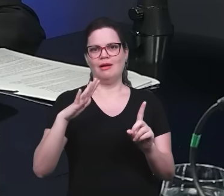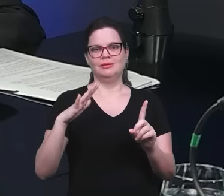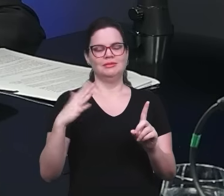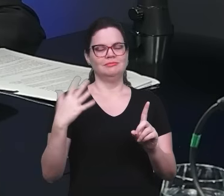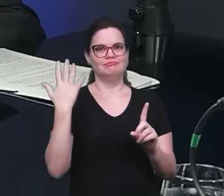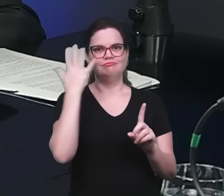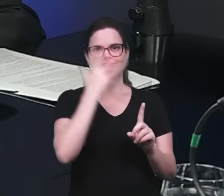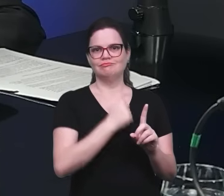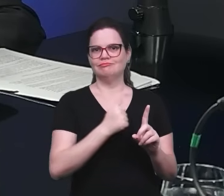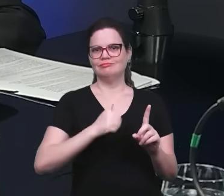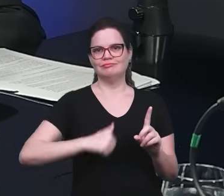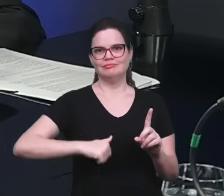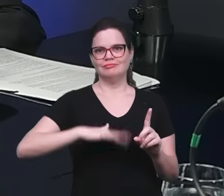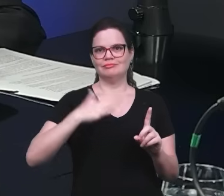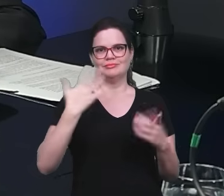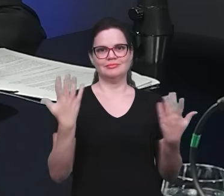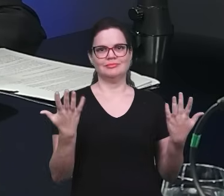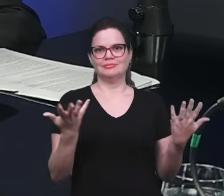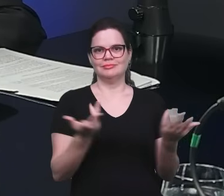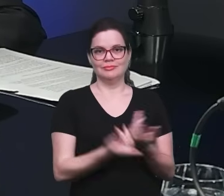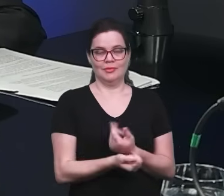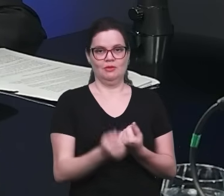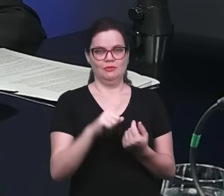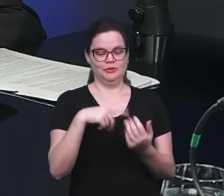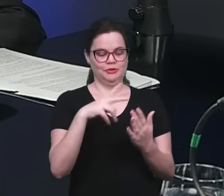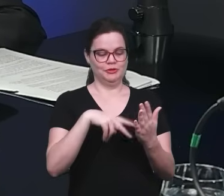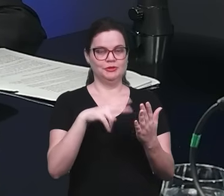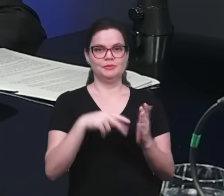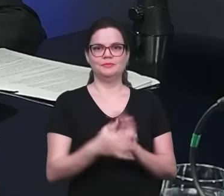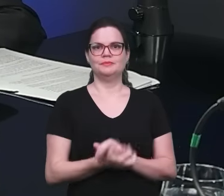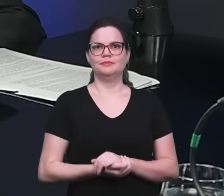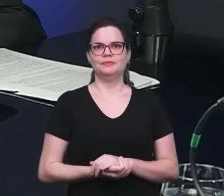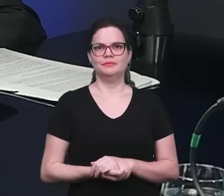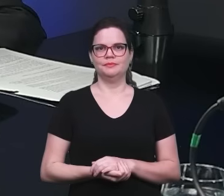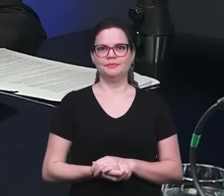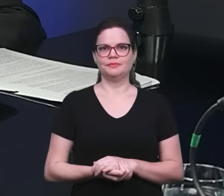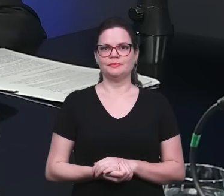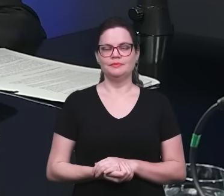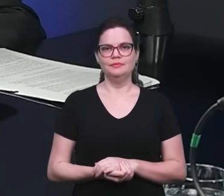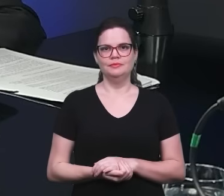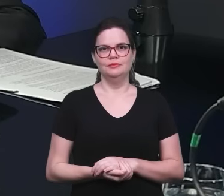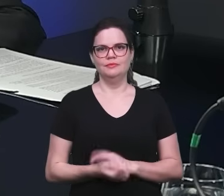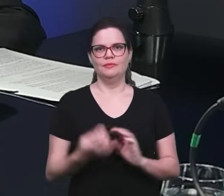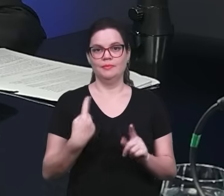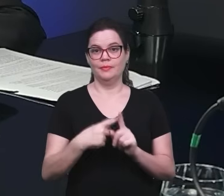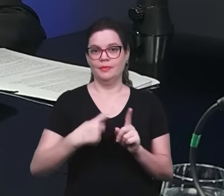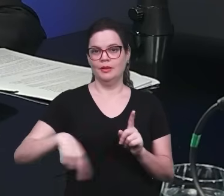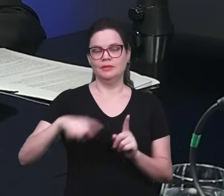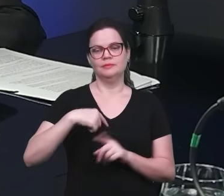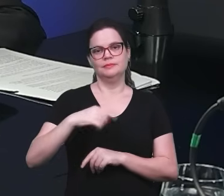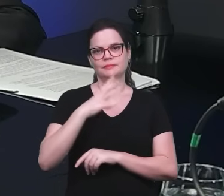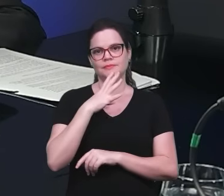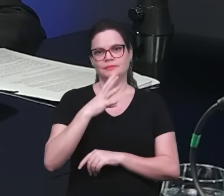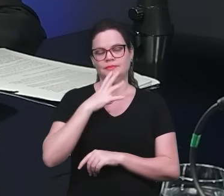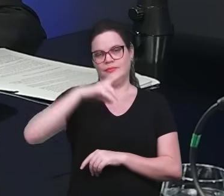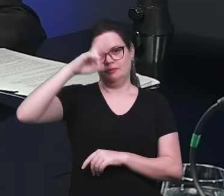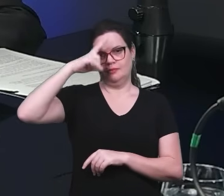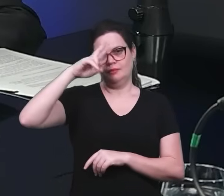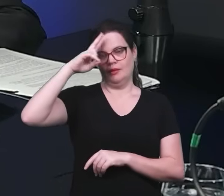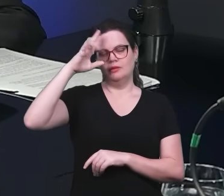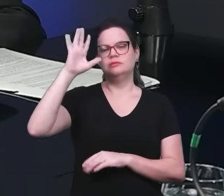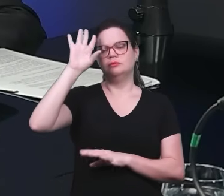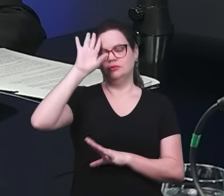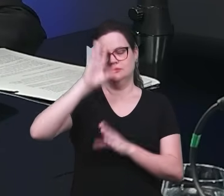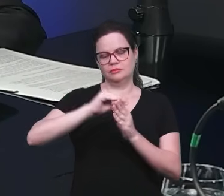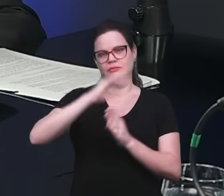palavra. E o que é belo é como o pastor Miguel disse, a gente conhece a história, vê toda a beleza